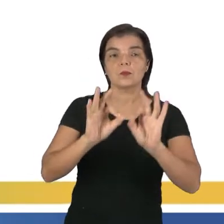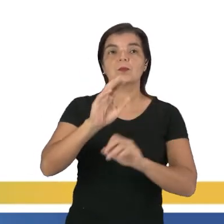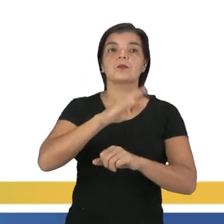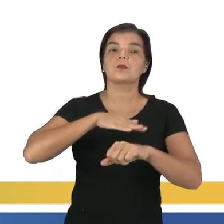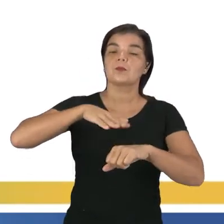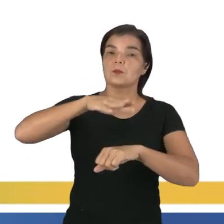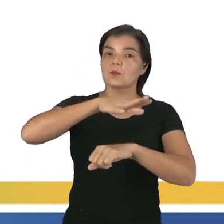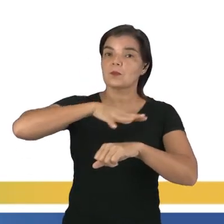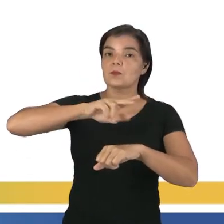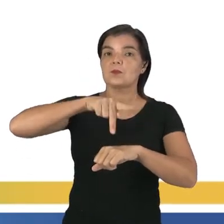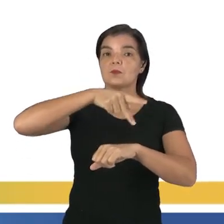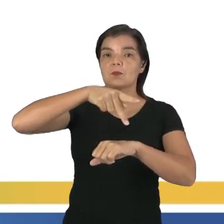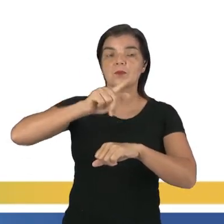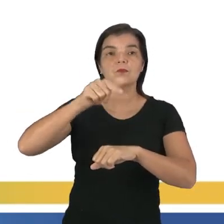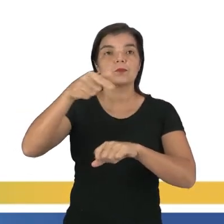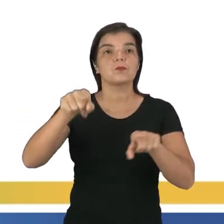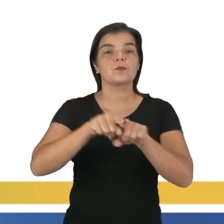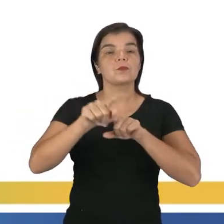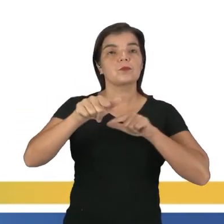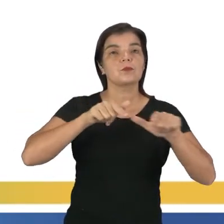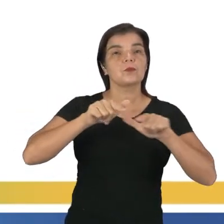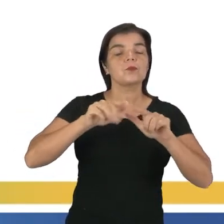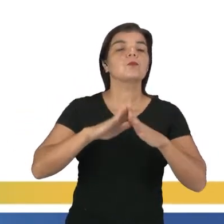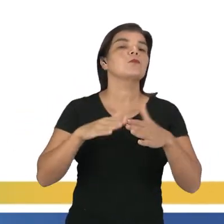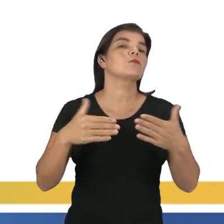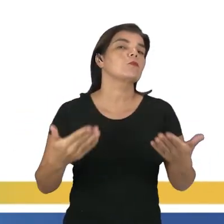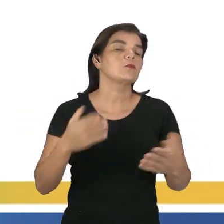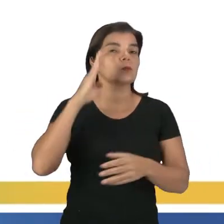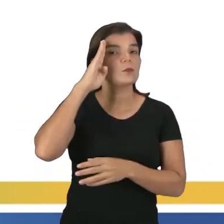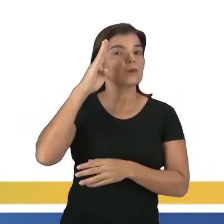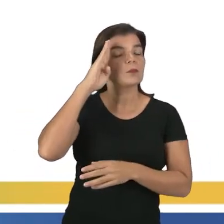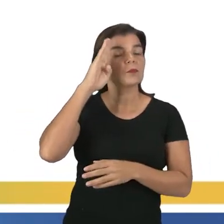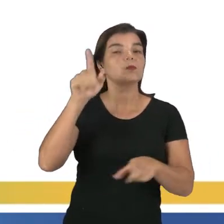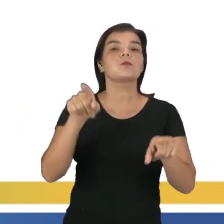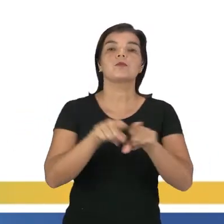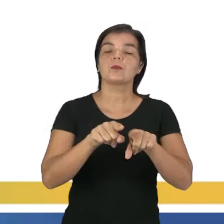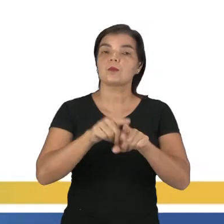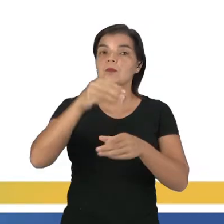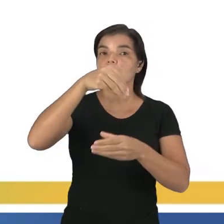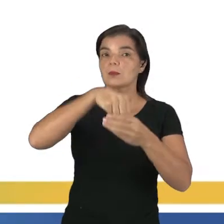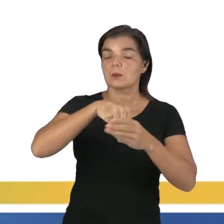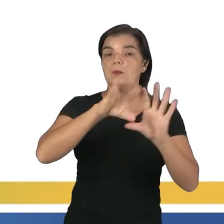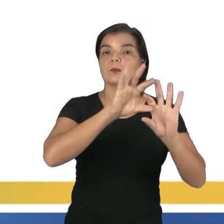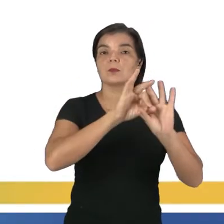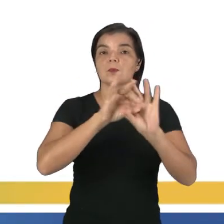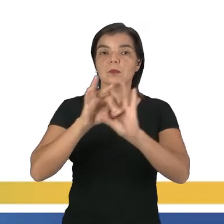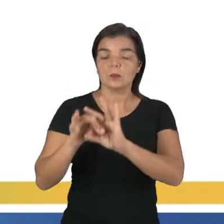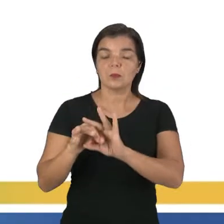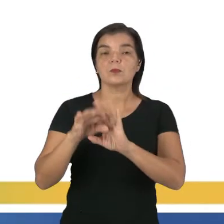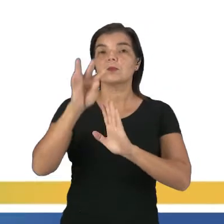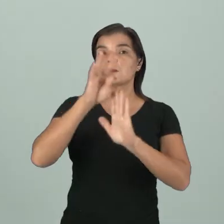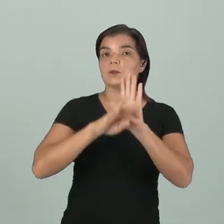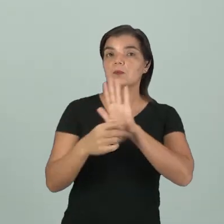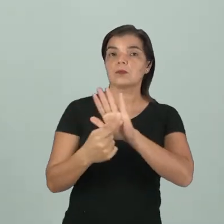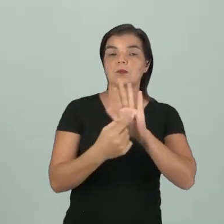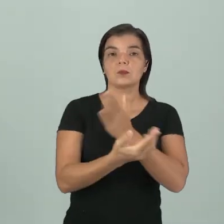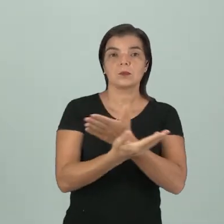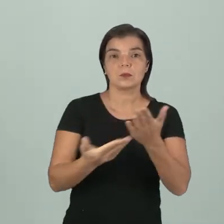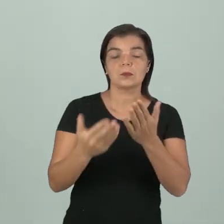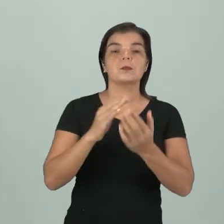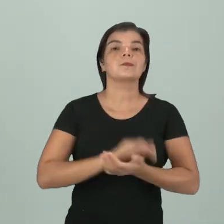Organização Internacional do Trabalho. Qual que é o principal aspecto nesse texto que mostra um